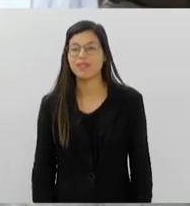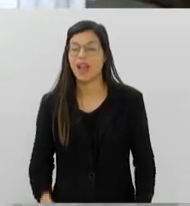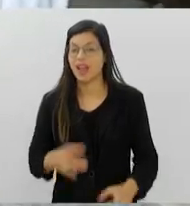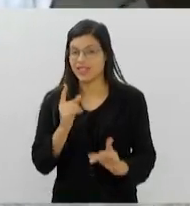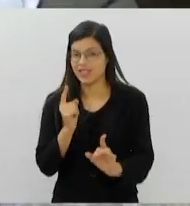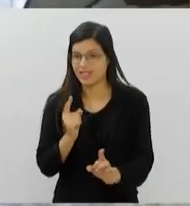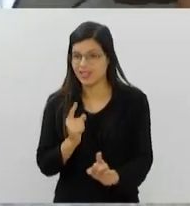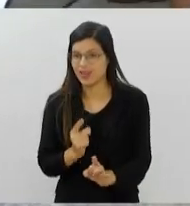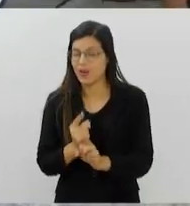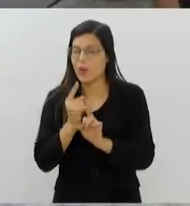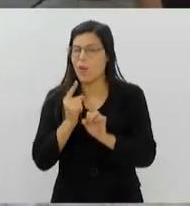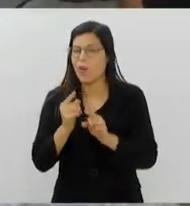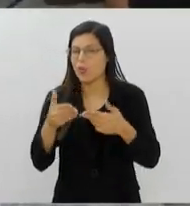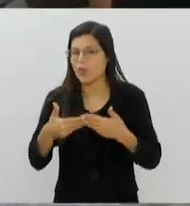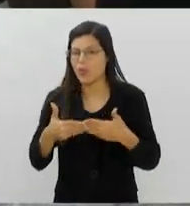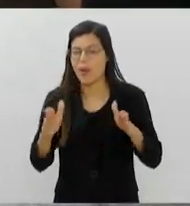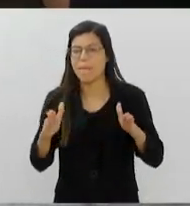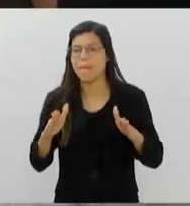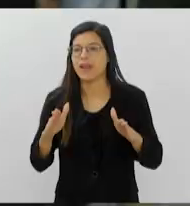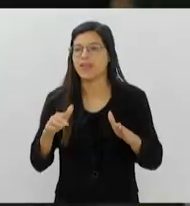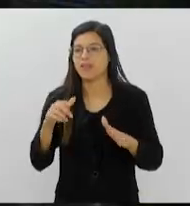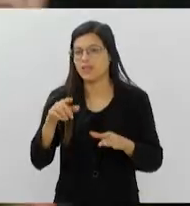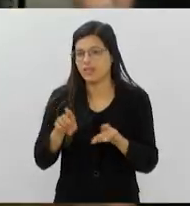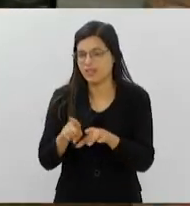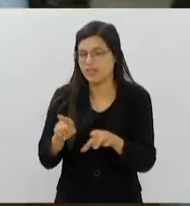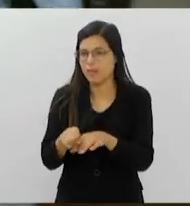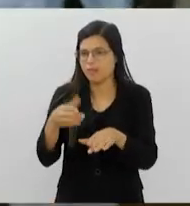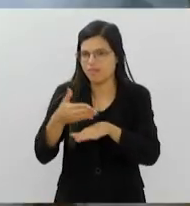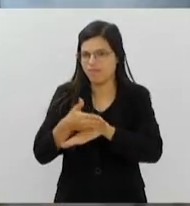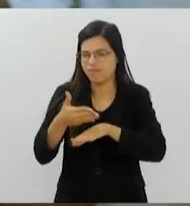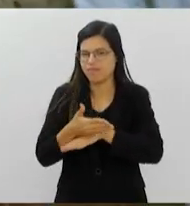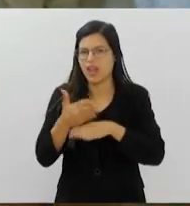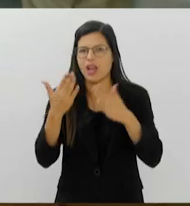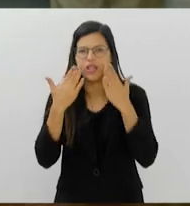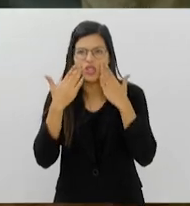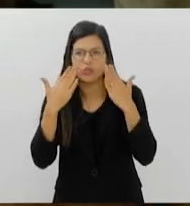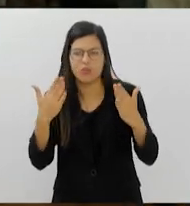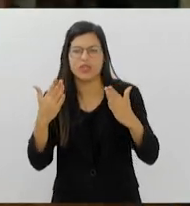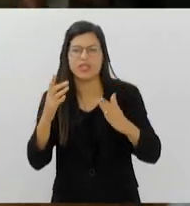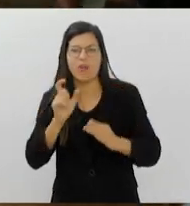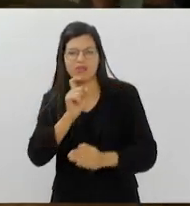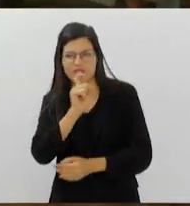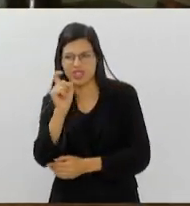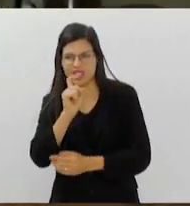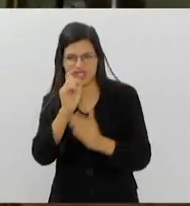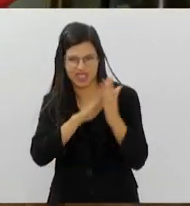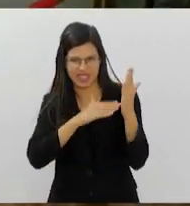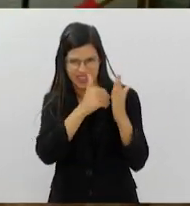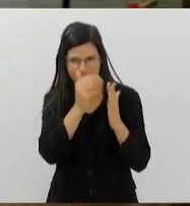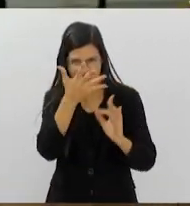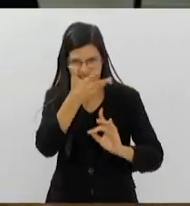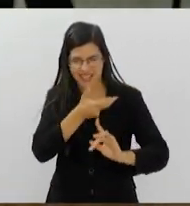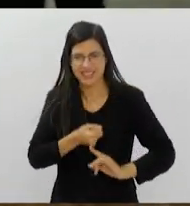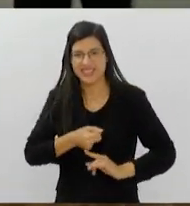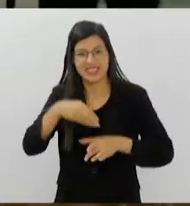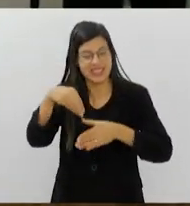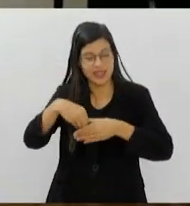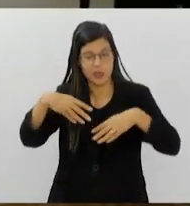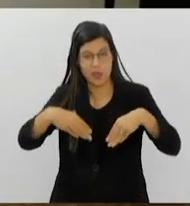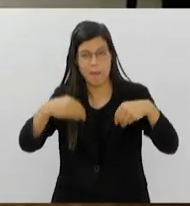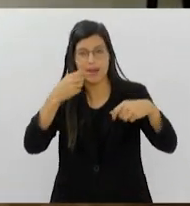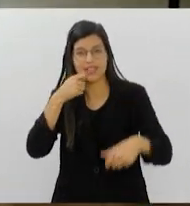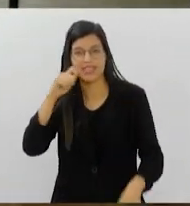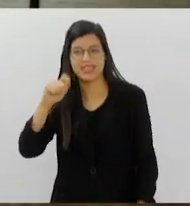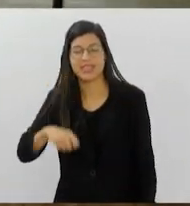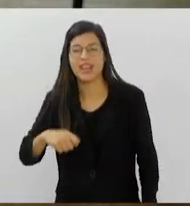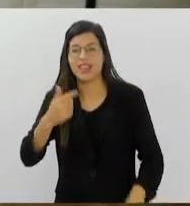os amantes do hip-hop também participaram da abertura da exposição de grafite dentro do Palácio Tiradentes. São trabalhos de